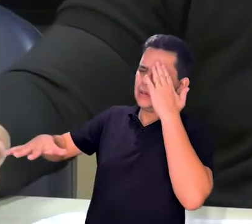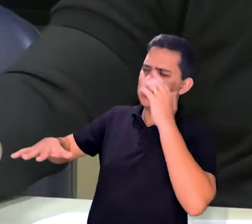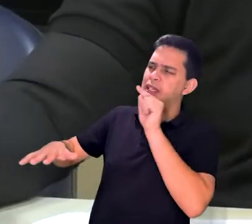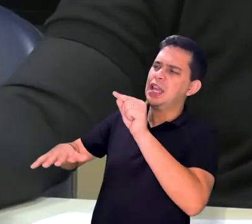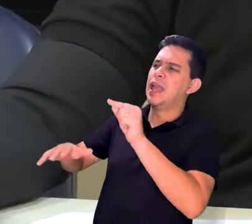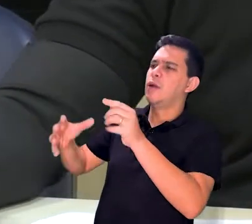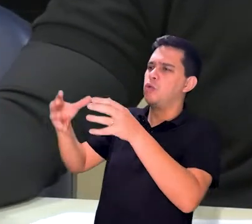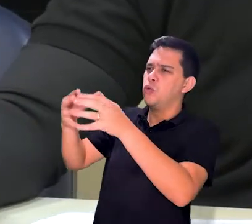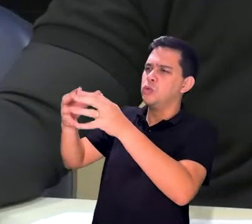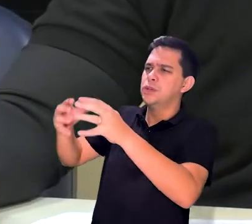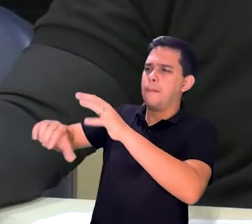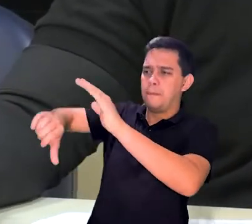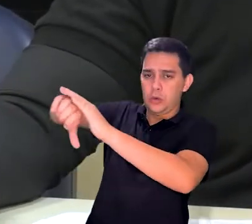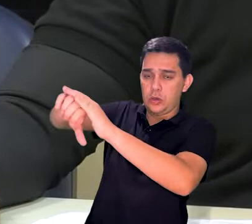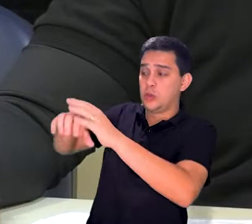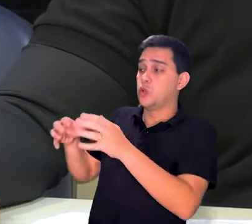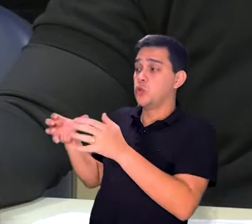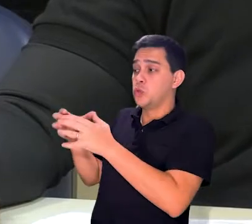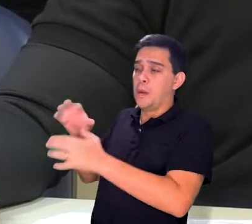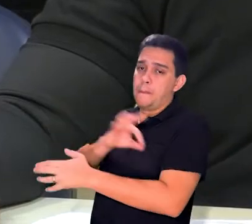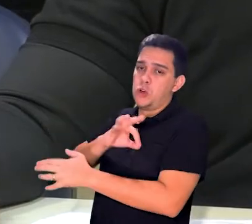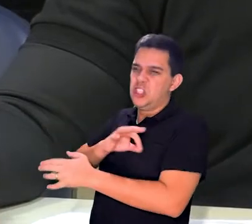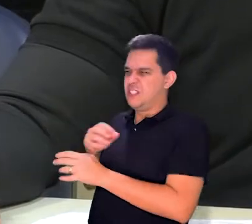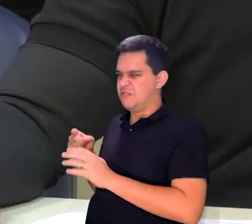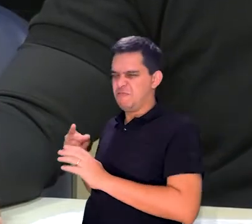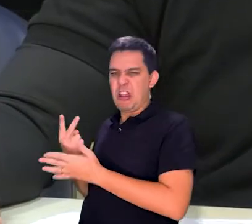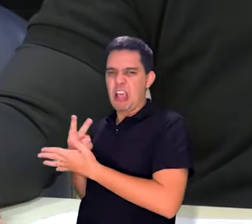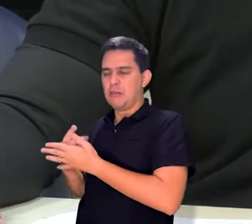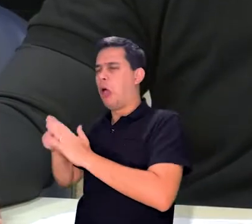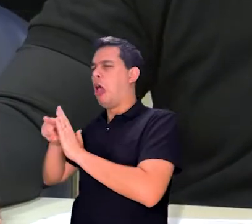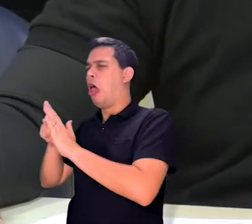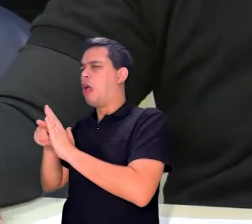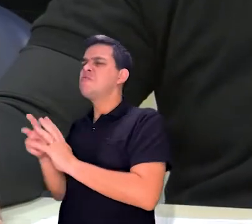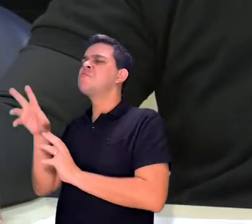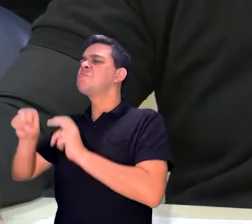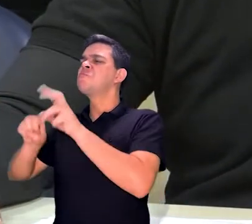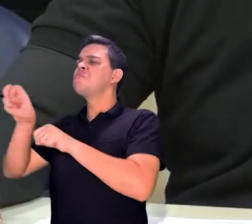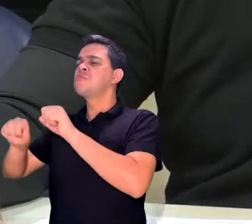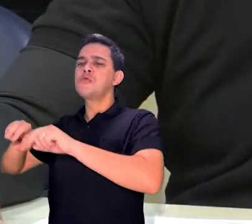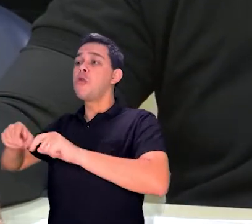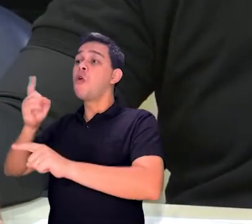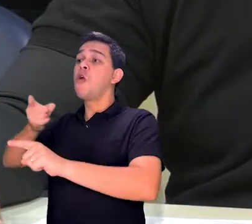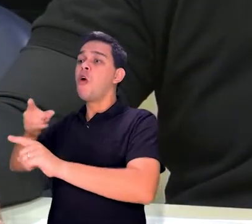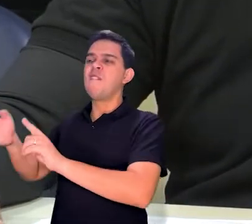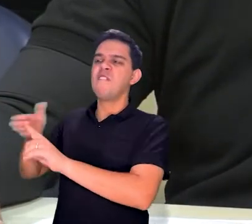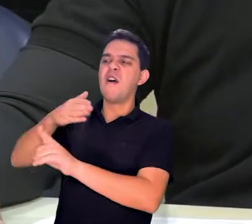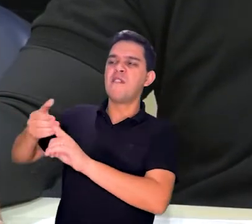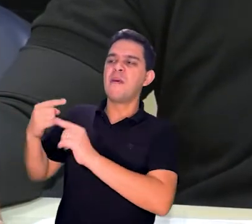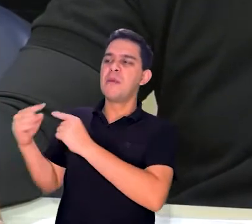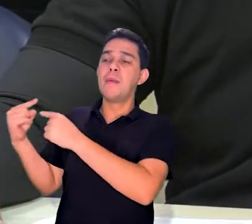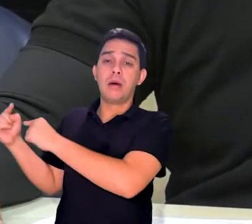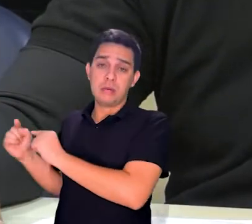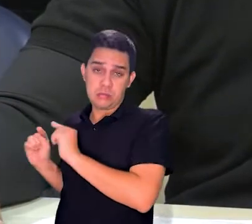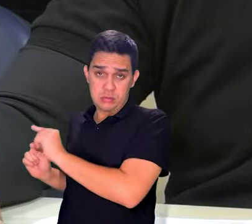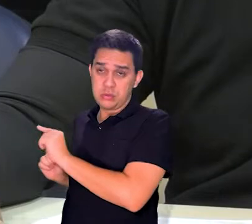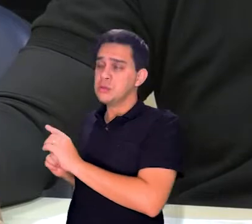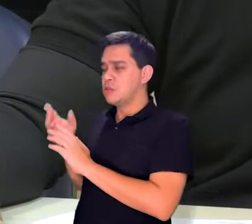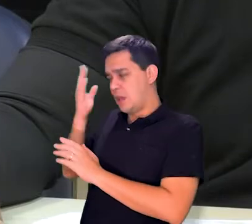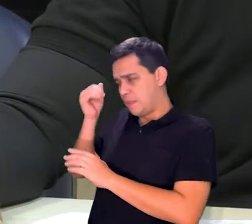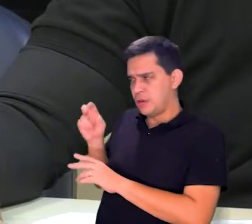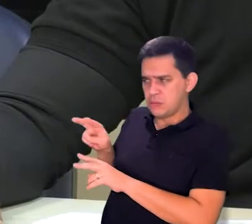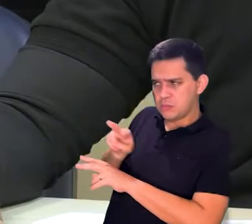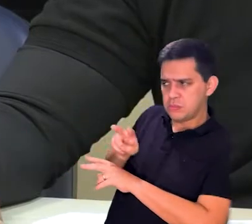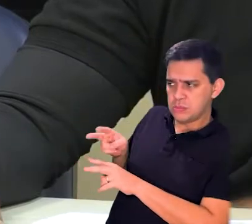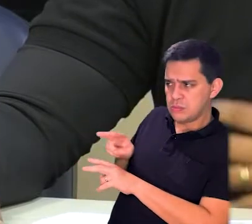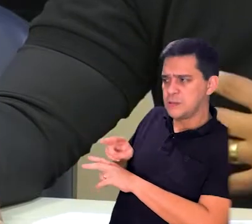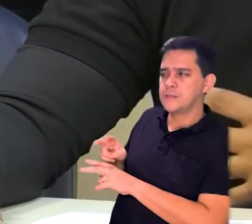como os denunciados poderiam ganhar dinheiro, as conversas são explícitas nesse sentido. E, com base nisso, ficou muito